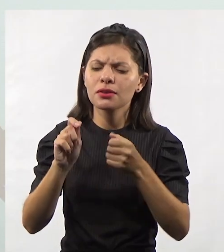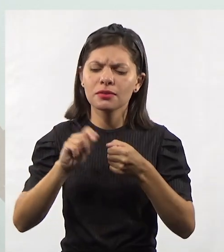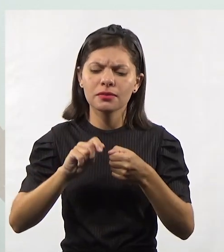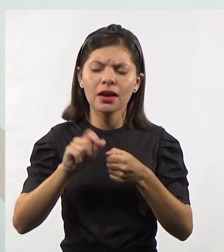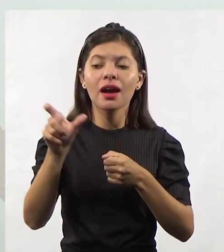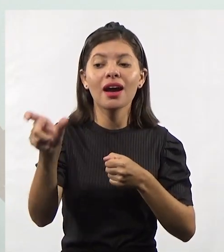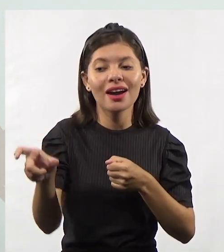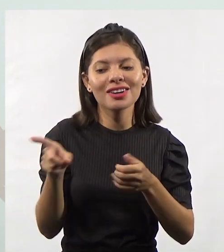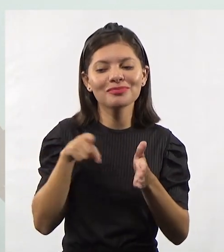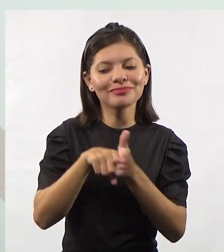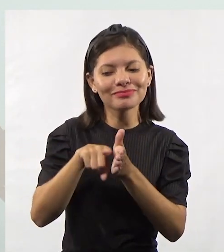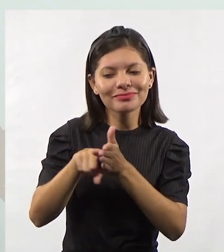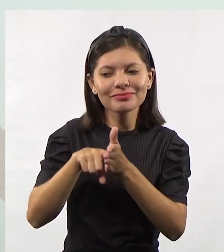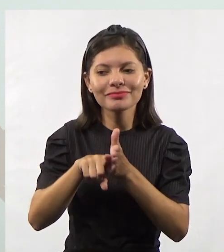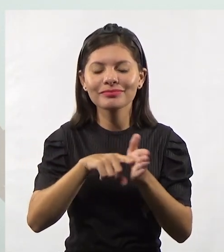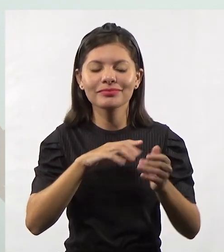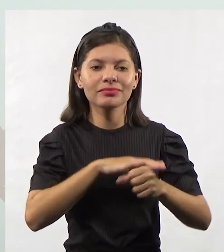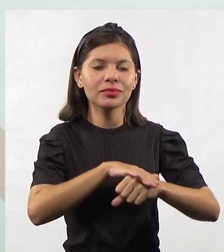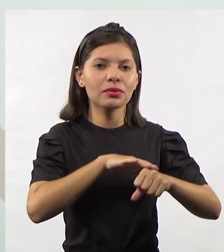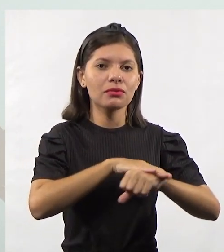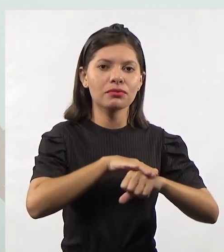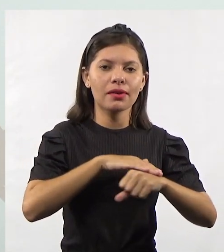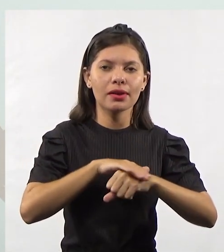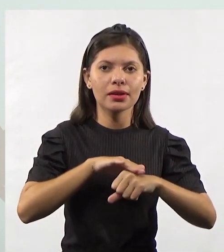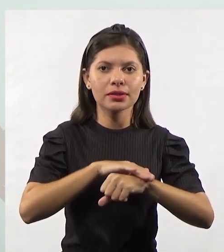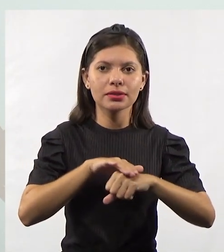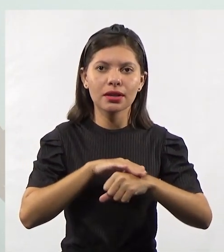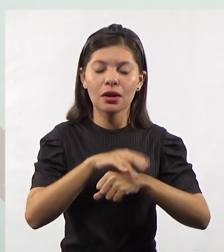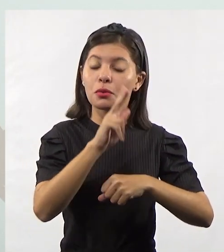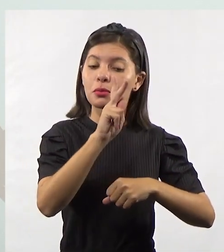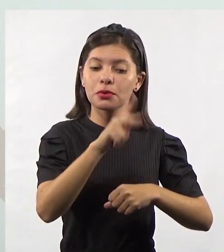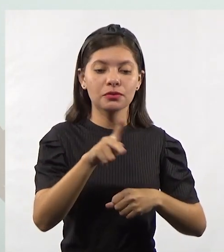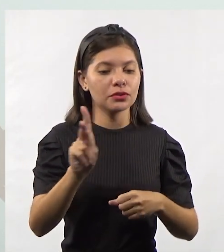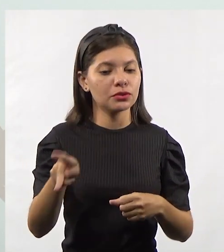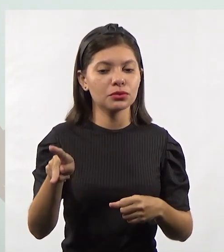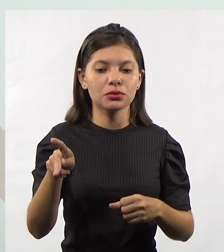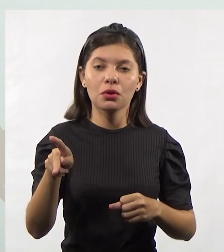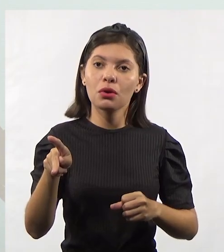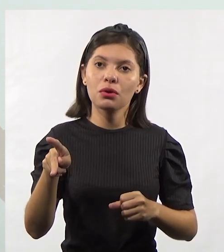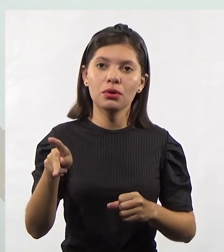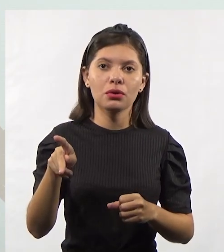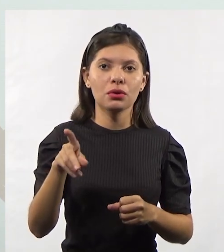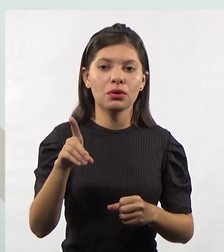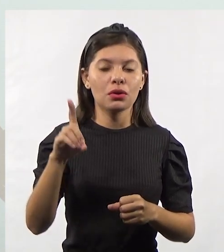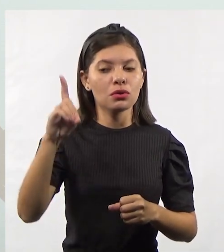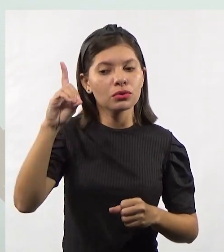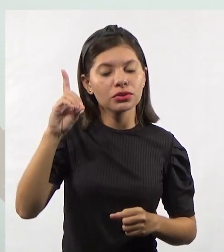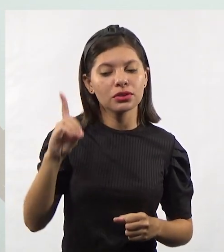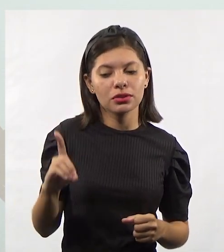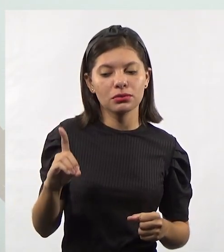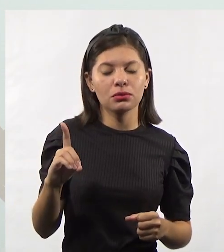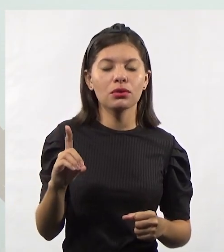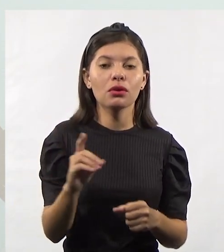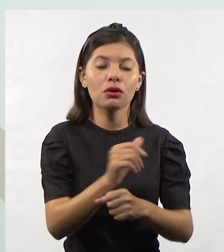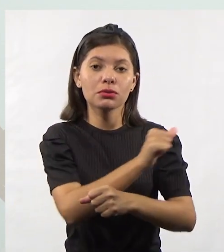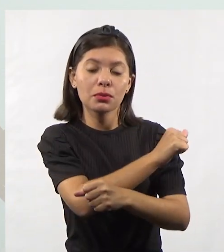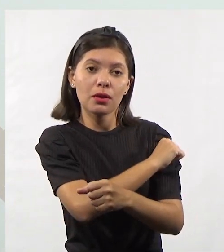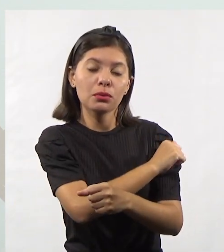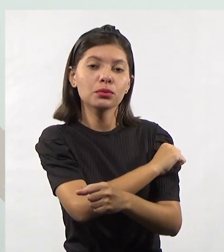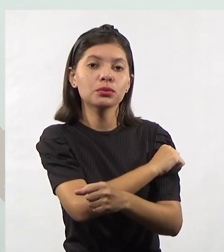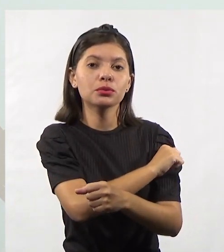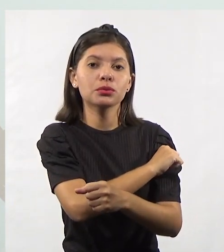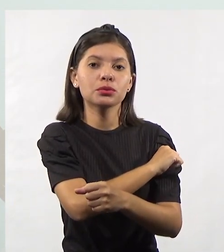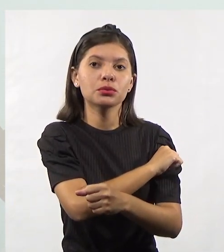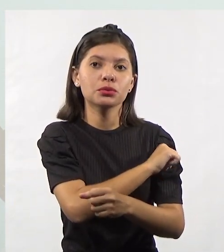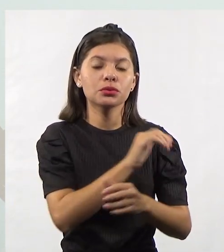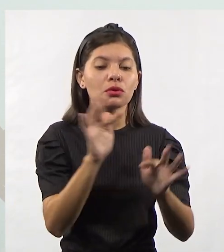uma determinada do seu objeto de estudo então pode ser com professor pode ser com diretor pode ser com alunos pode ser com